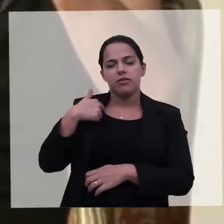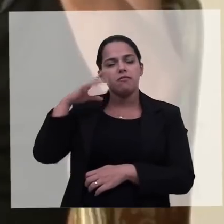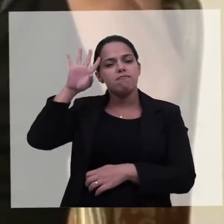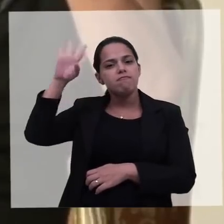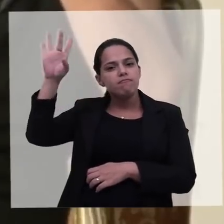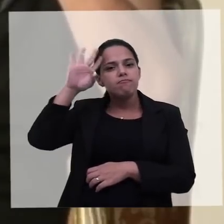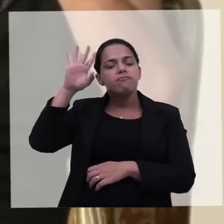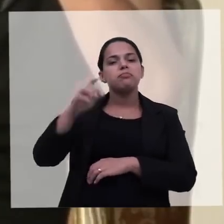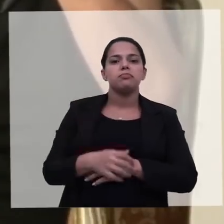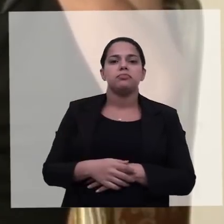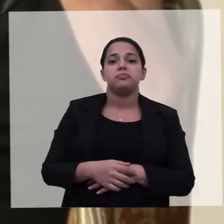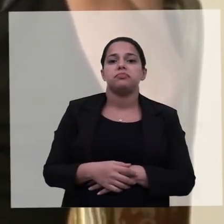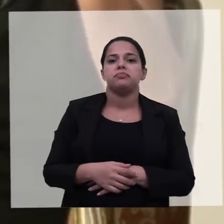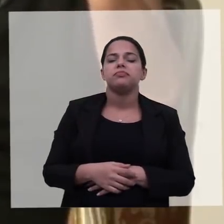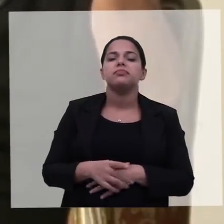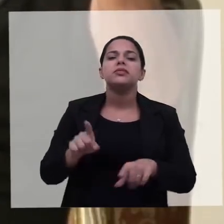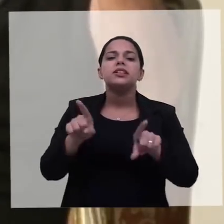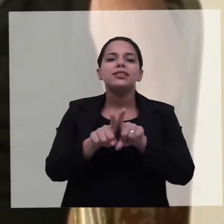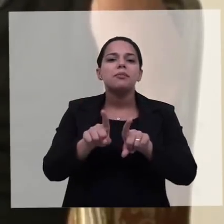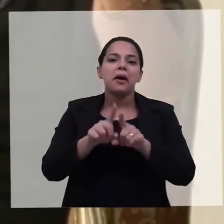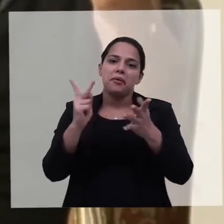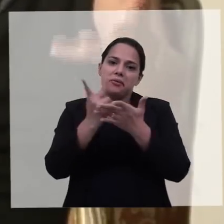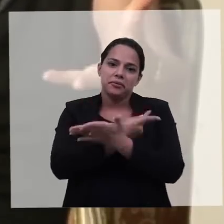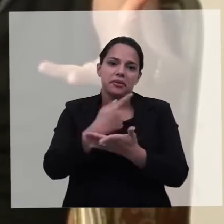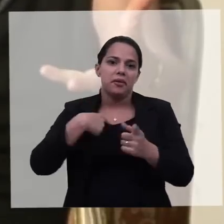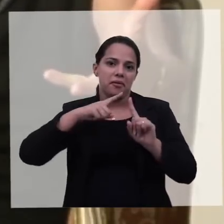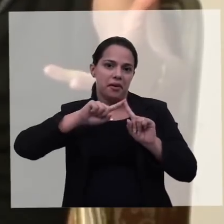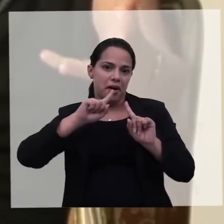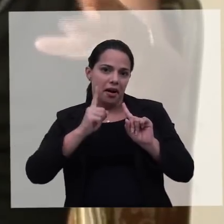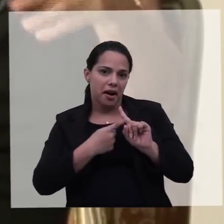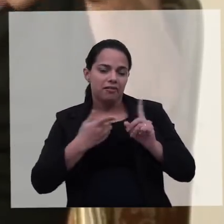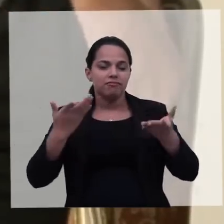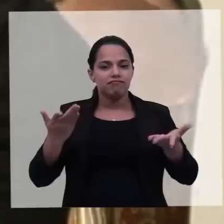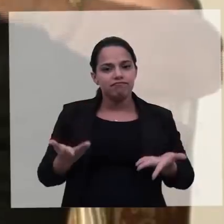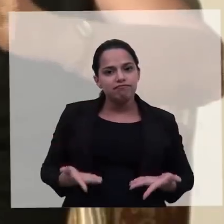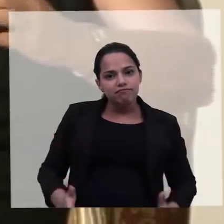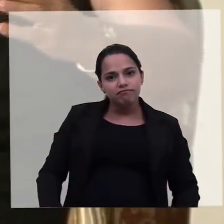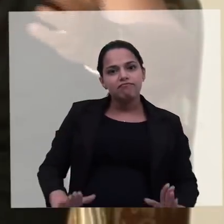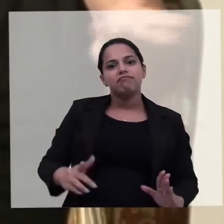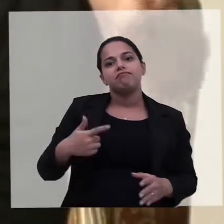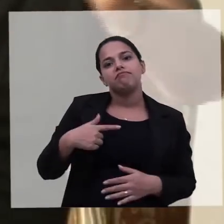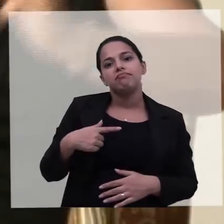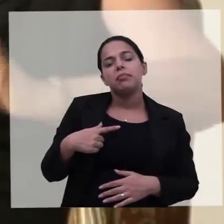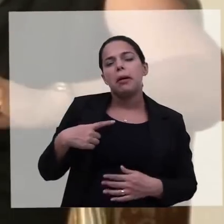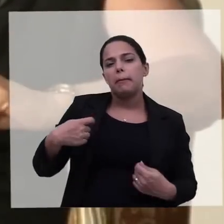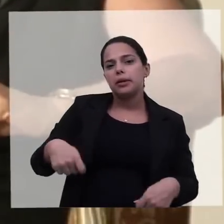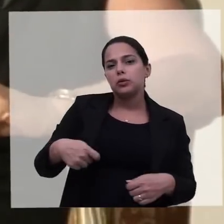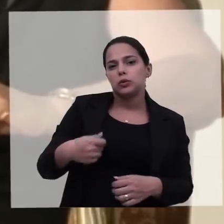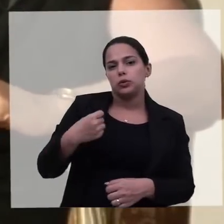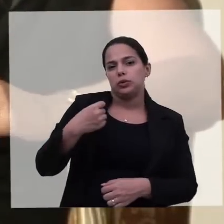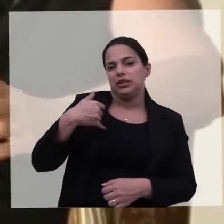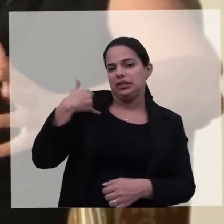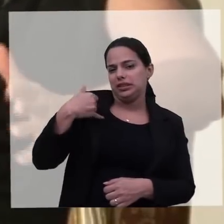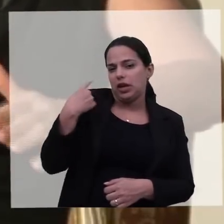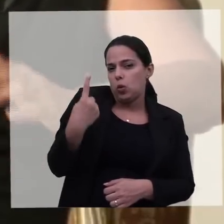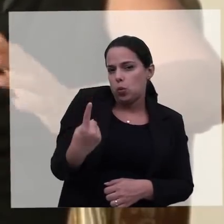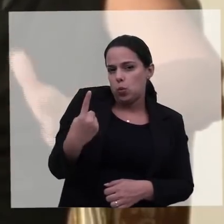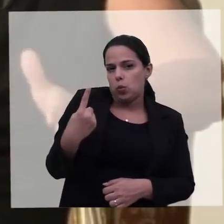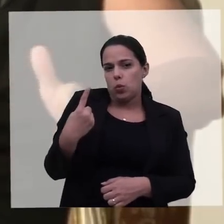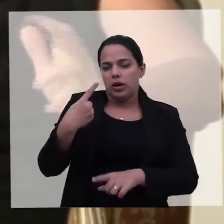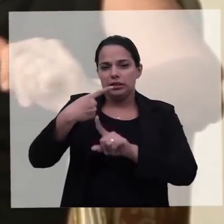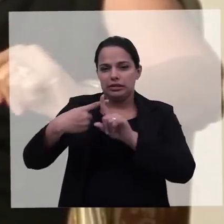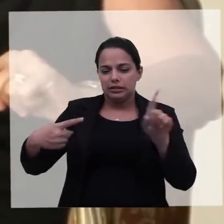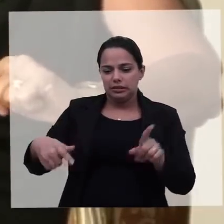já imaginava isso. E aí também nessa época eu tive filho, aí tive que esperar o menino completar pelo menos 1 ano